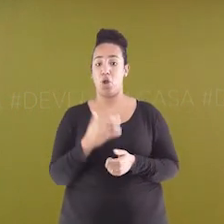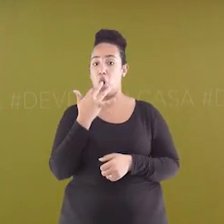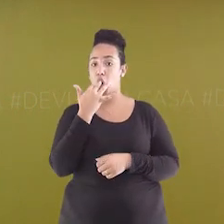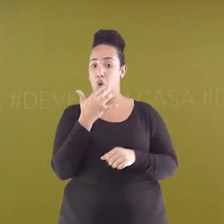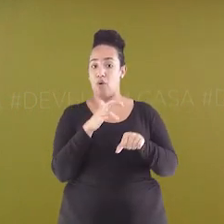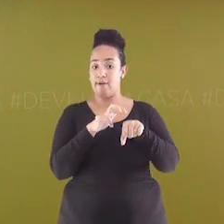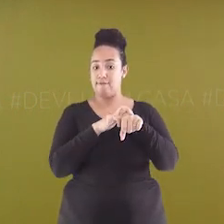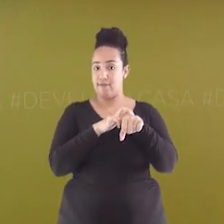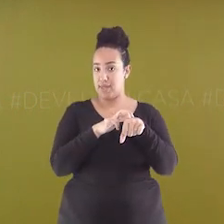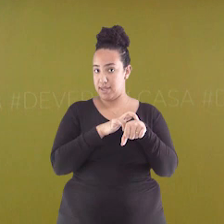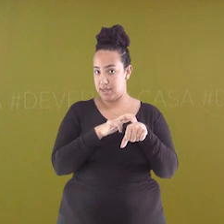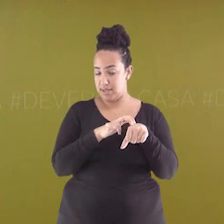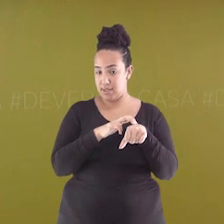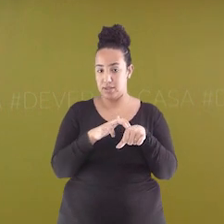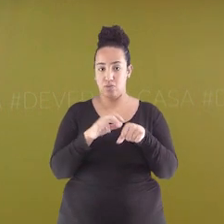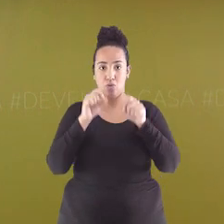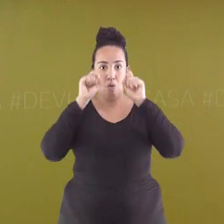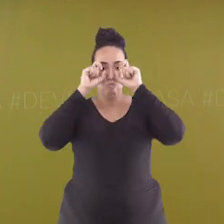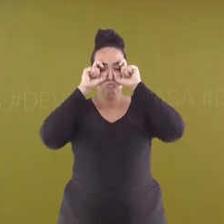é verde,